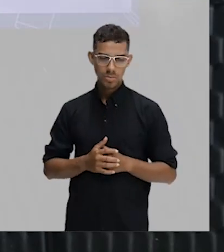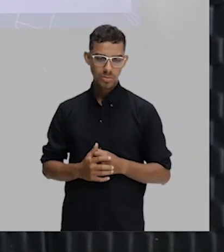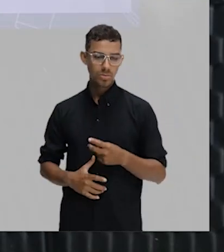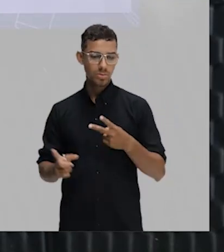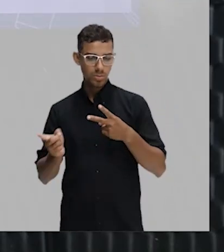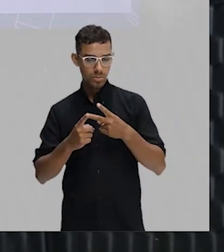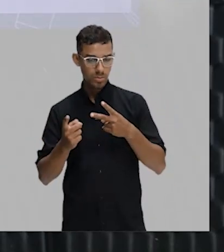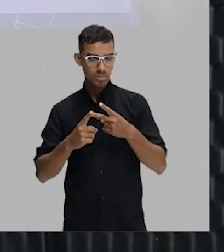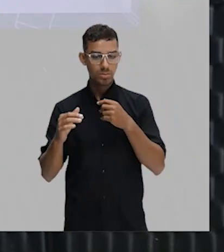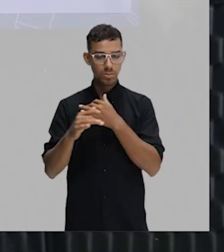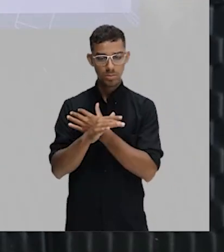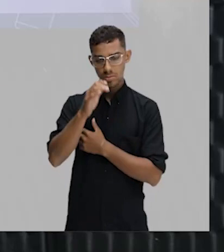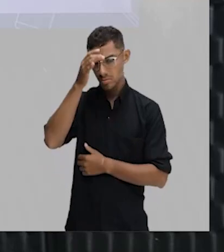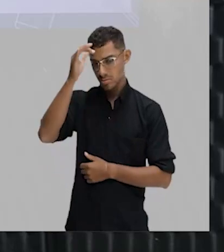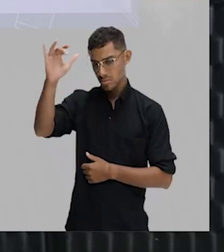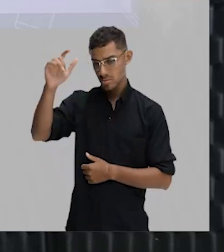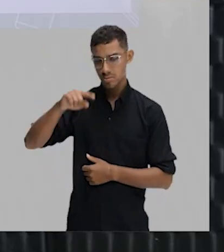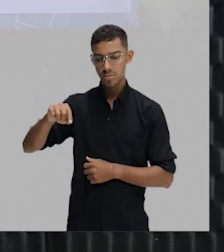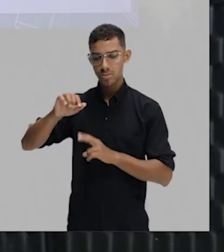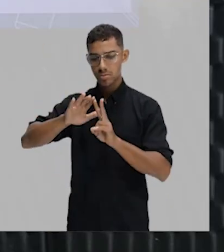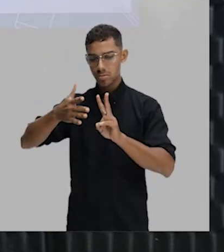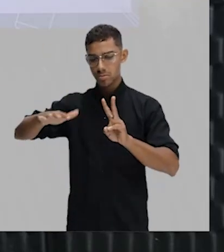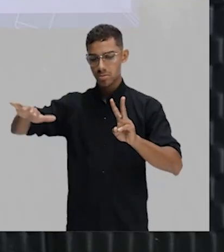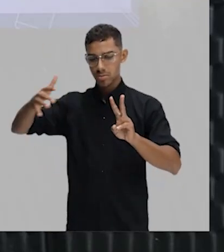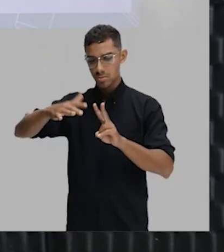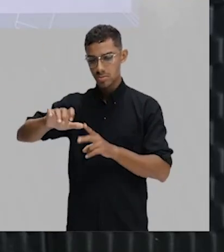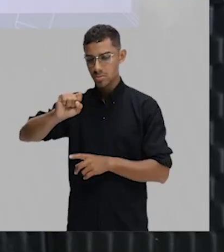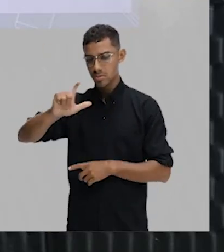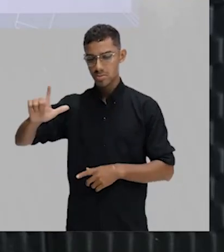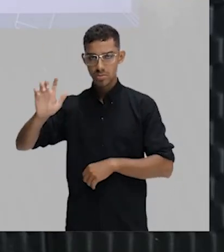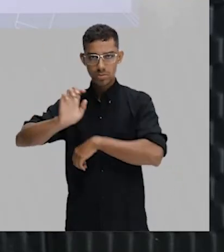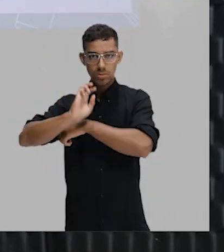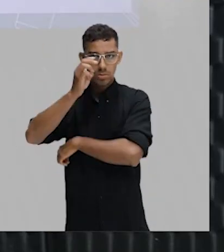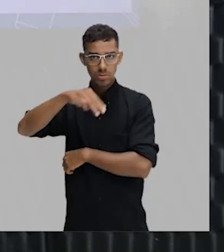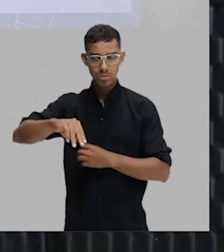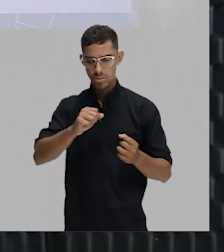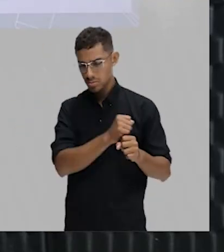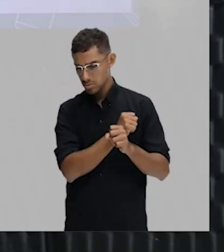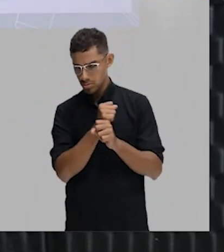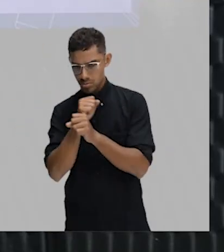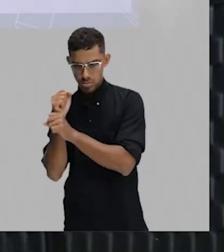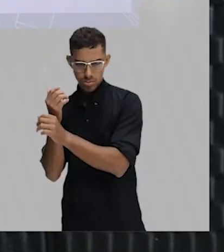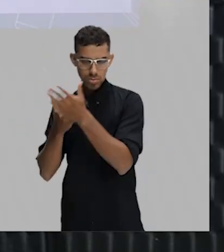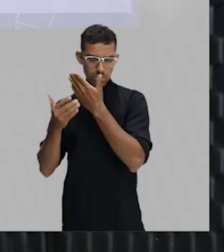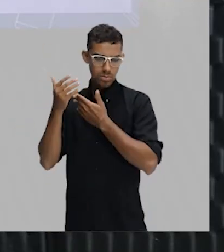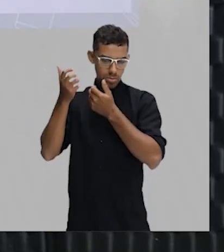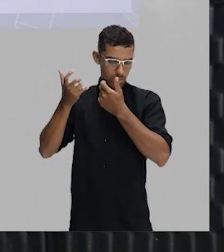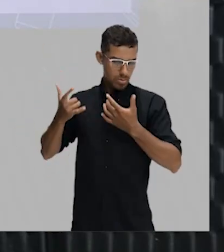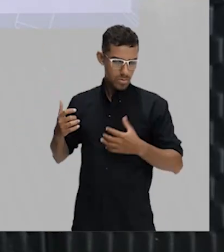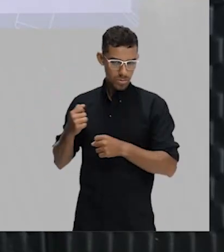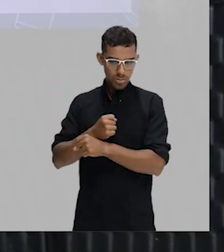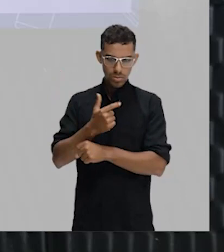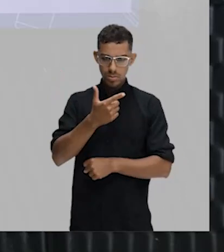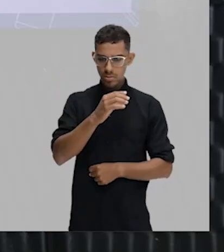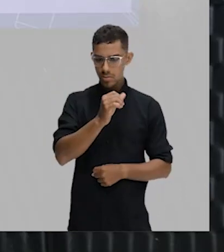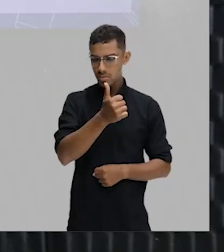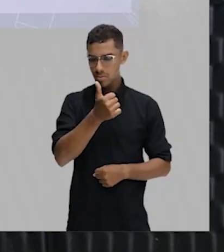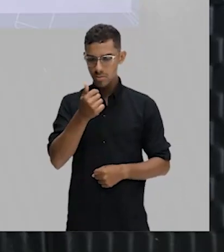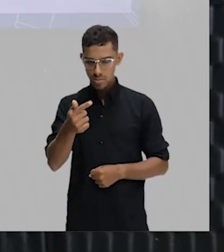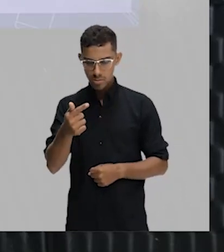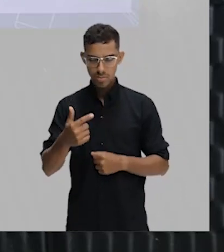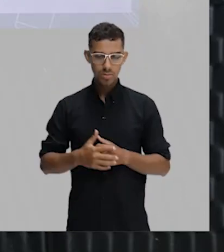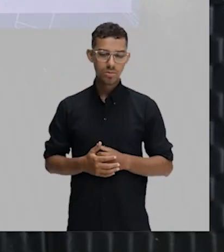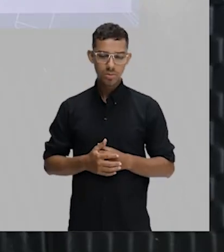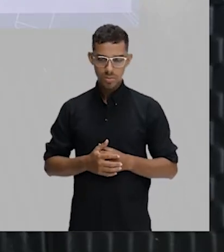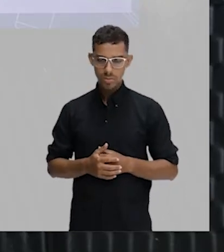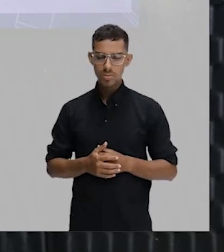Segundo, Centro Cultural Vale, ele é o mais recente, foi inaugurado há alguns anos atrás, alguns poucos anos atrás, 2017, 2018, e é